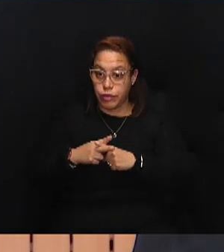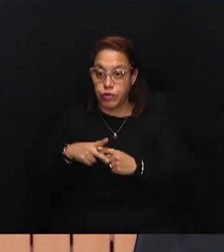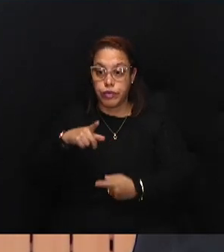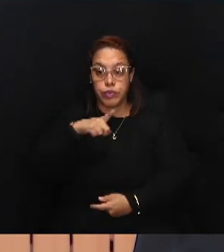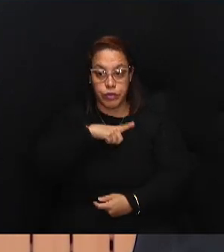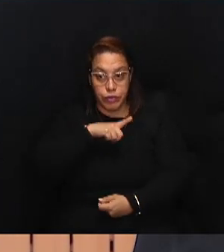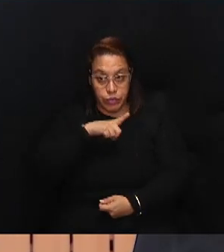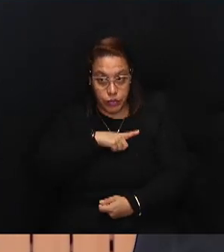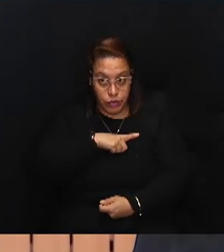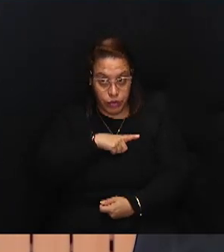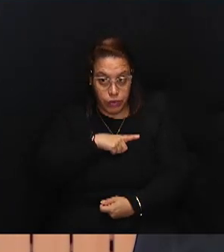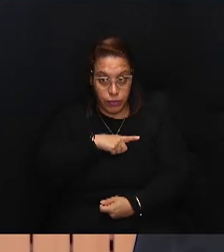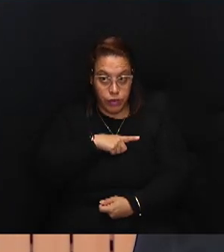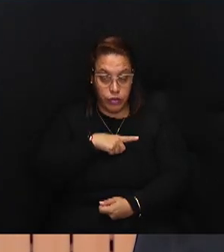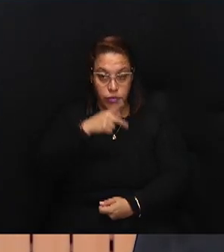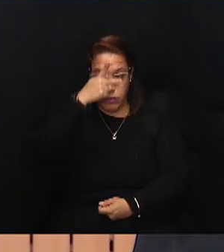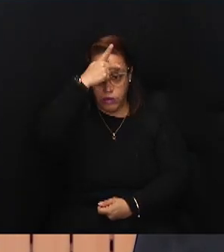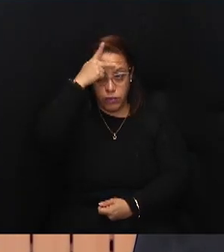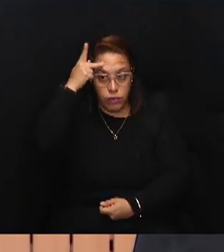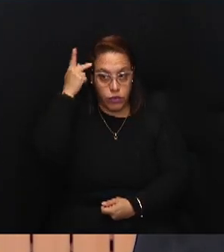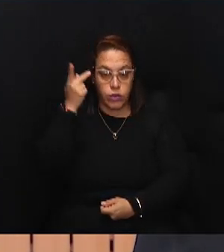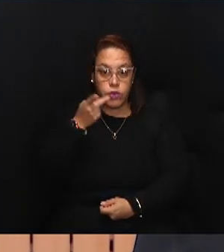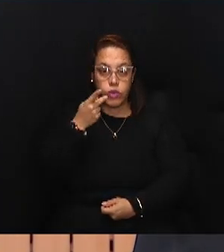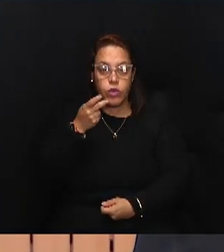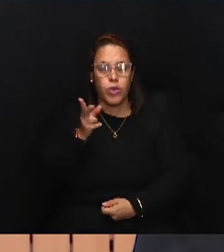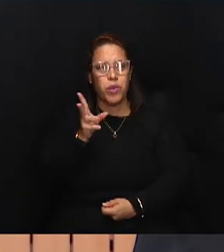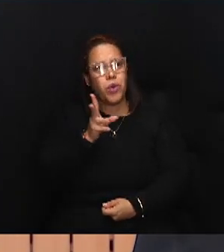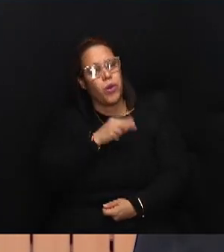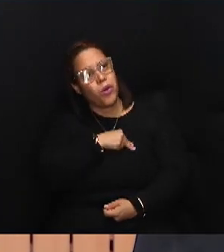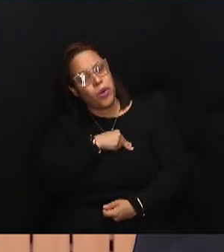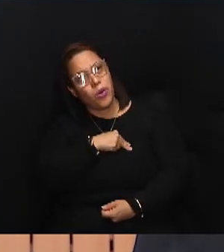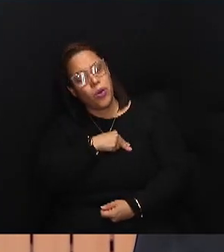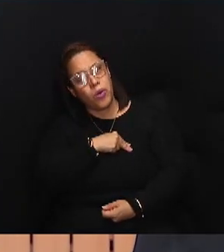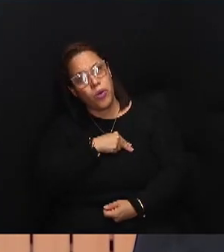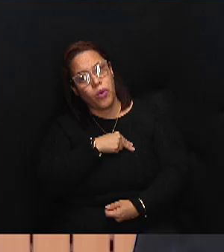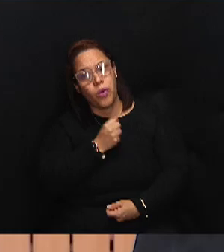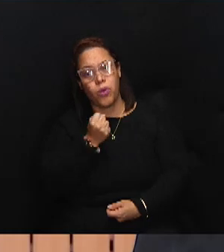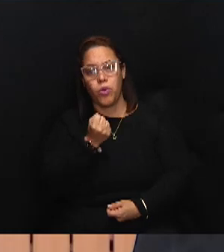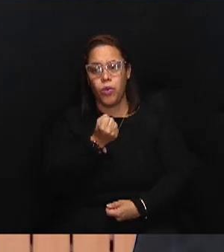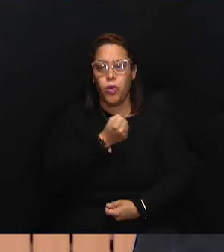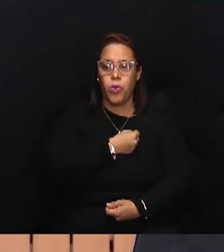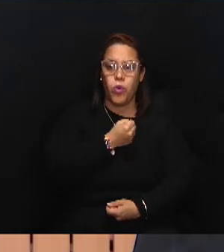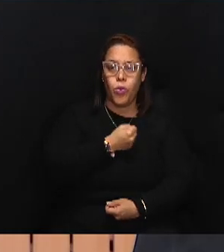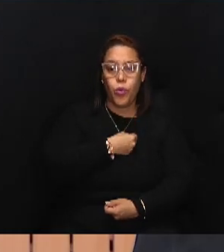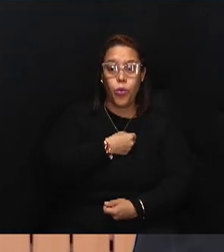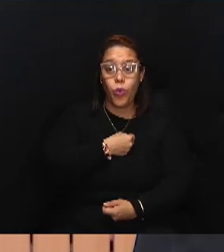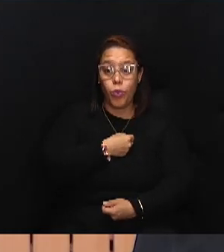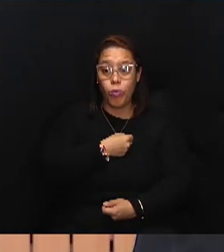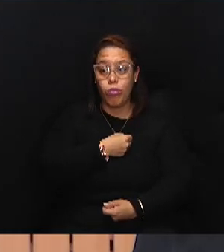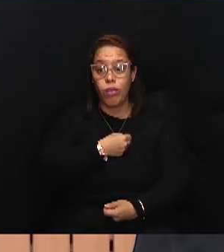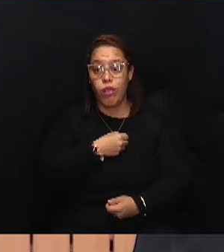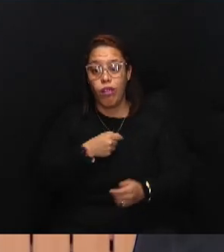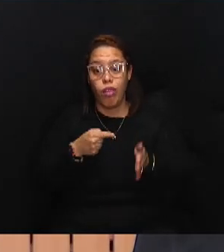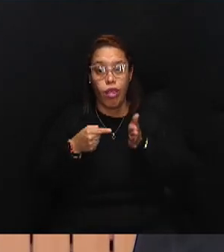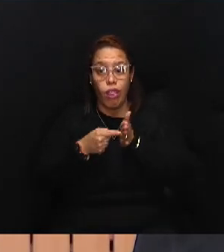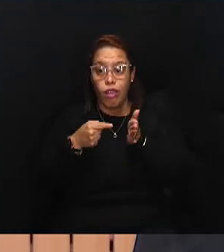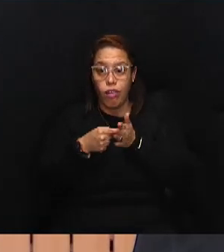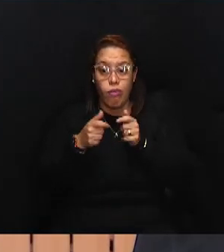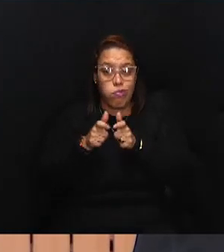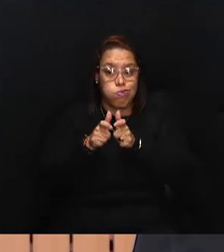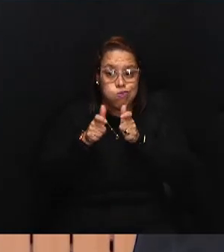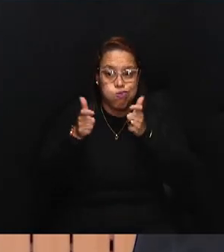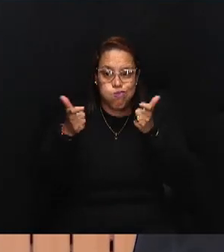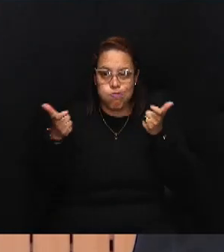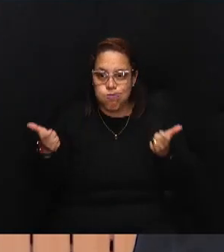aí, muitas pessoas têm dito, poxa, e o número dessas notificações que estão aumentando, mas